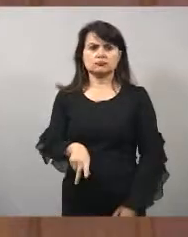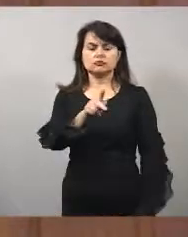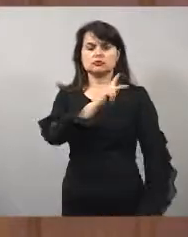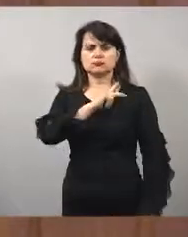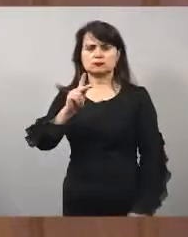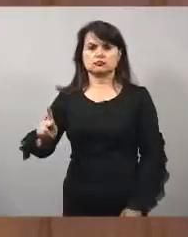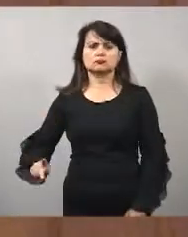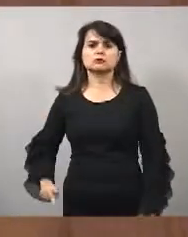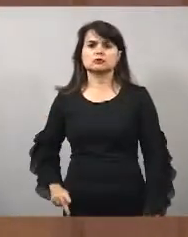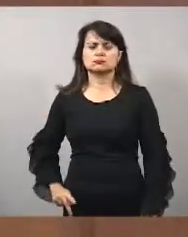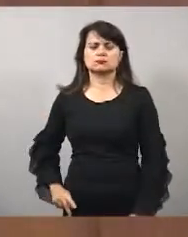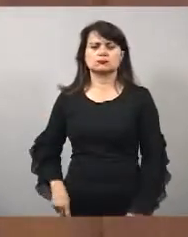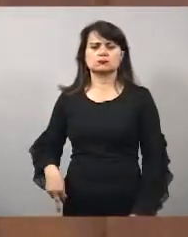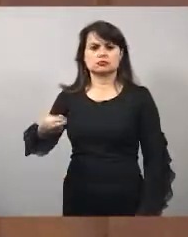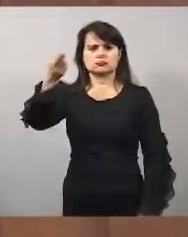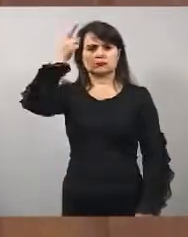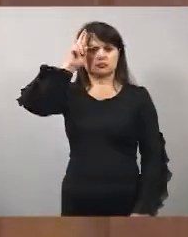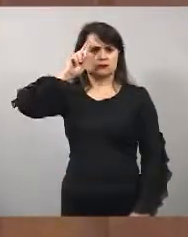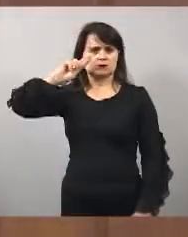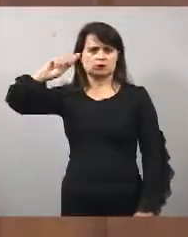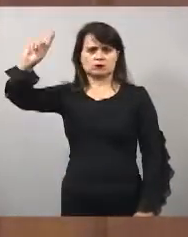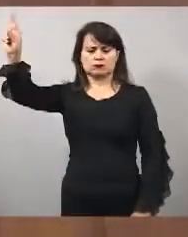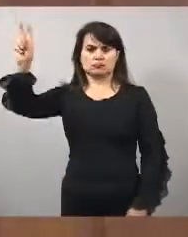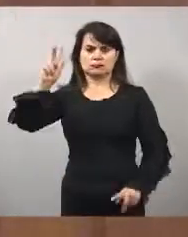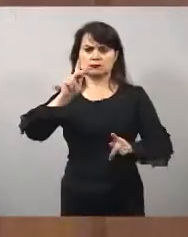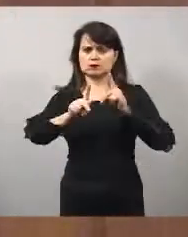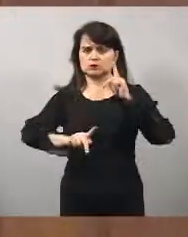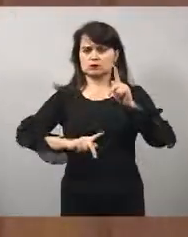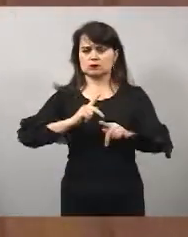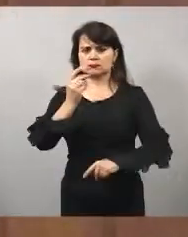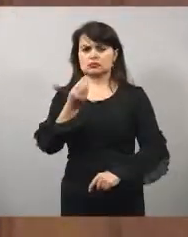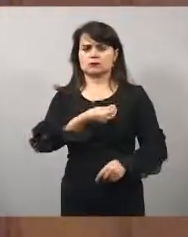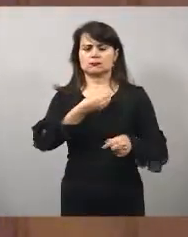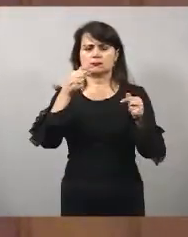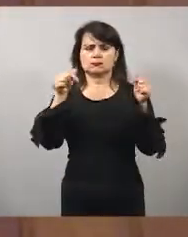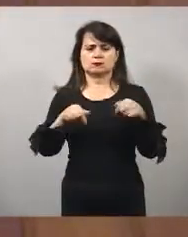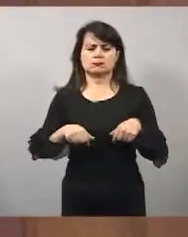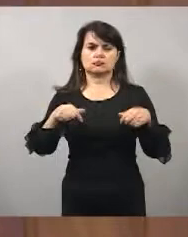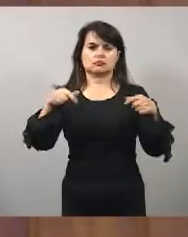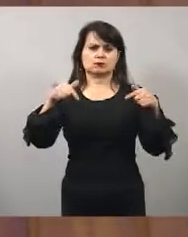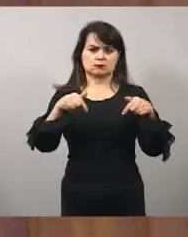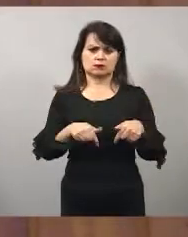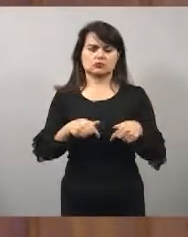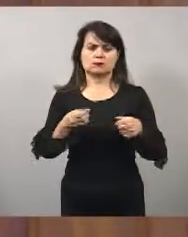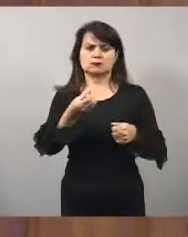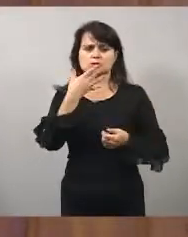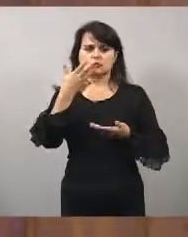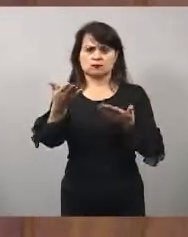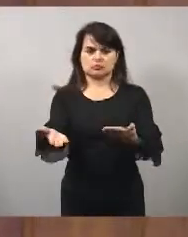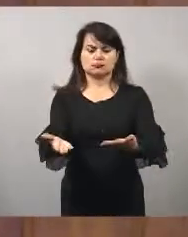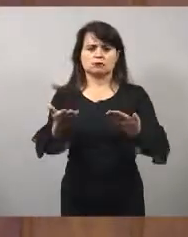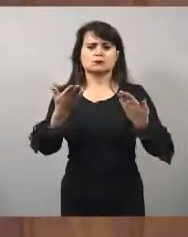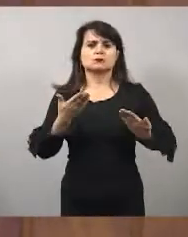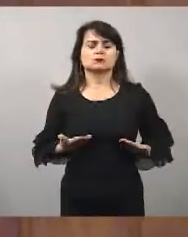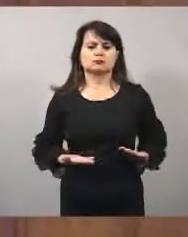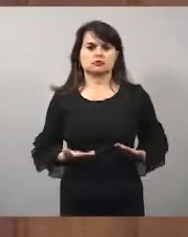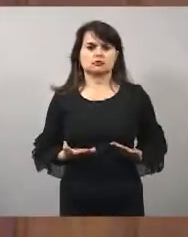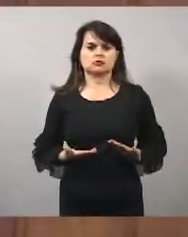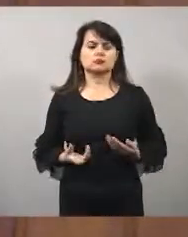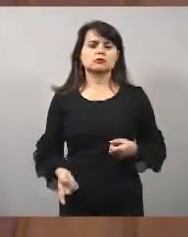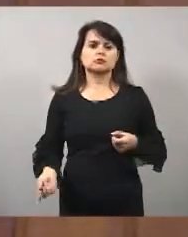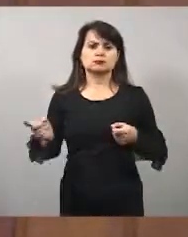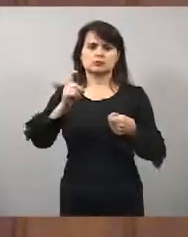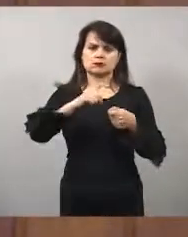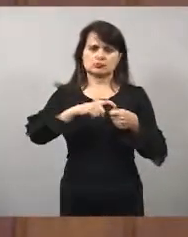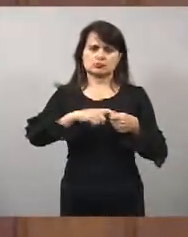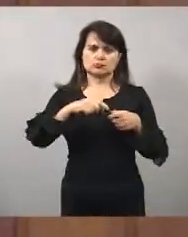presente, público que se faz presente nessa Casa de Leis, sejam sempre muito bem-vindos. Eu retorno a essa